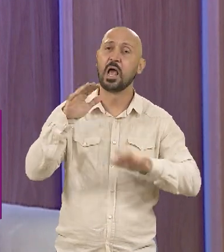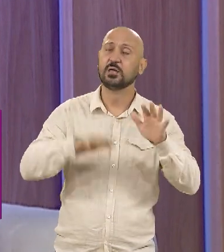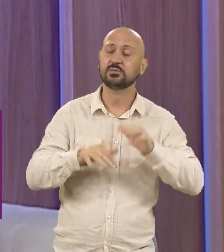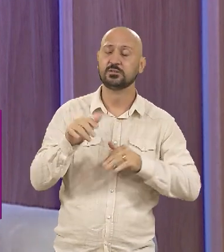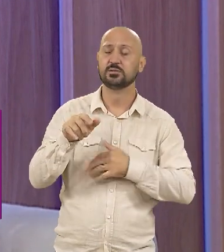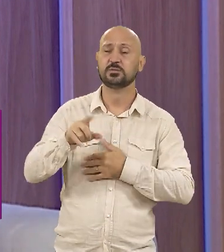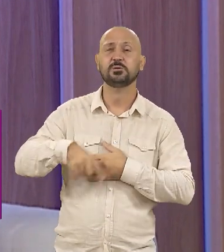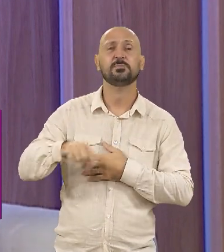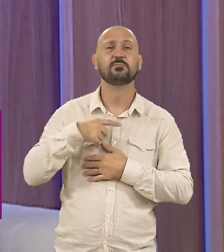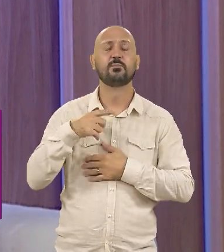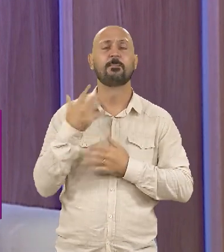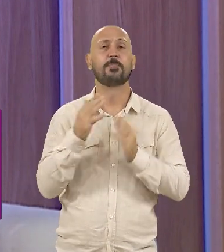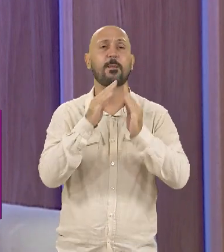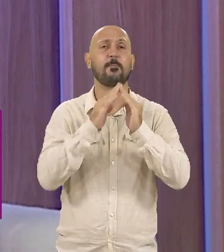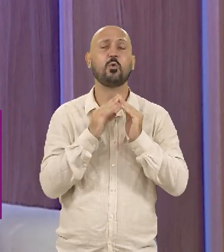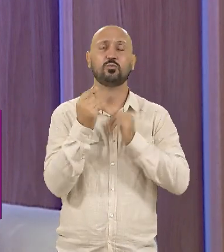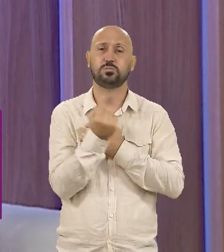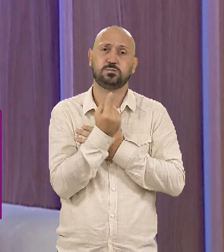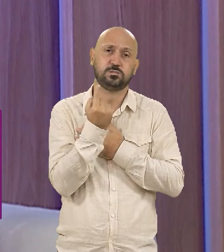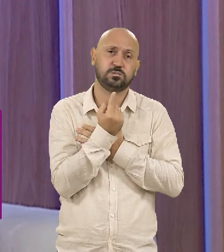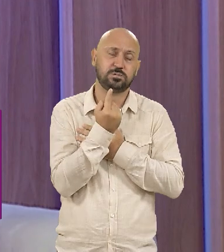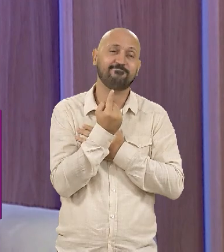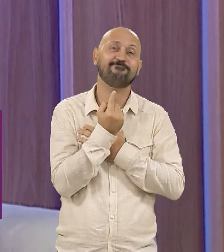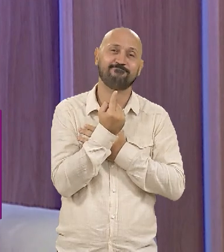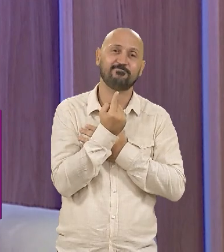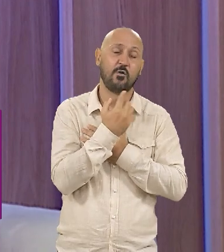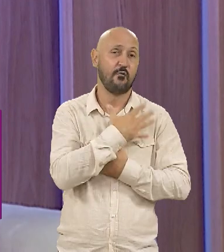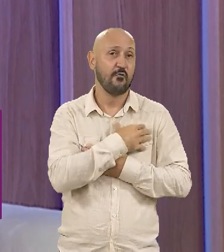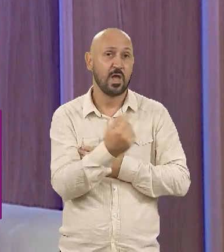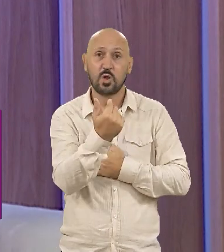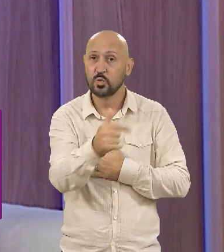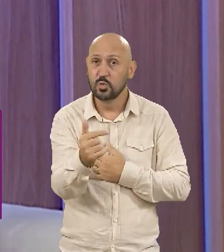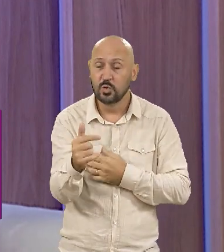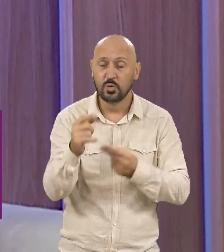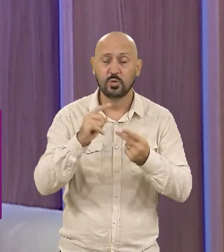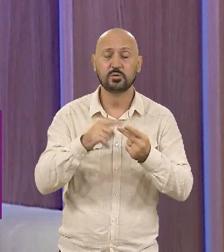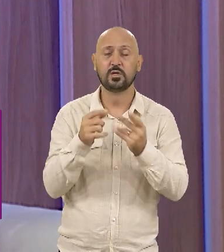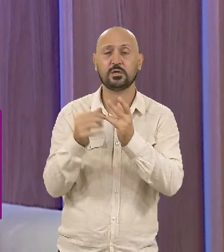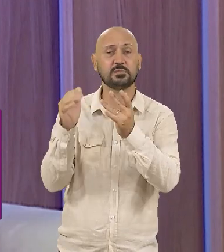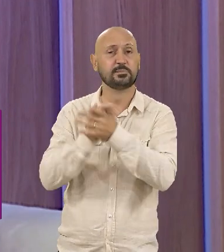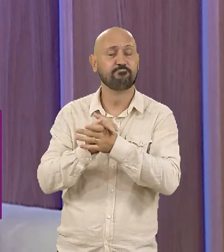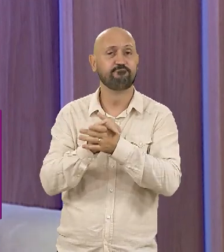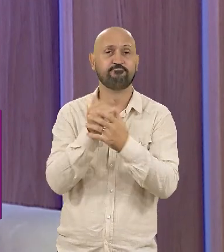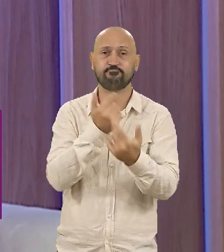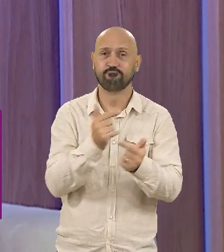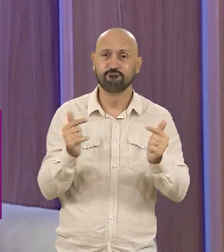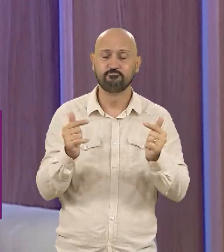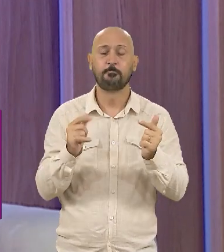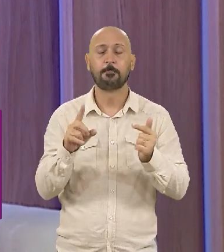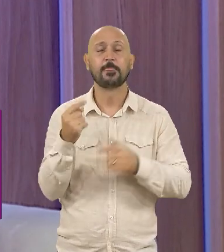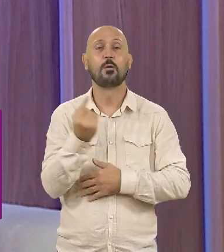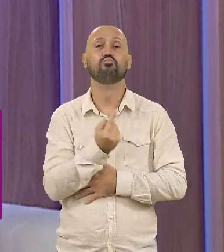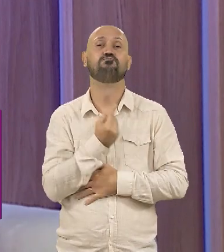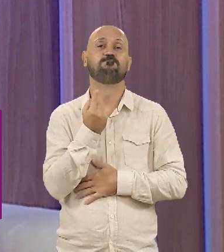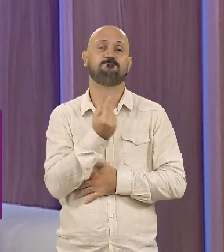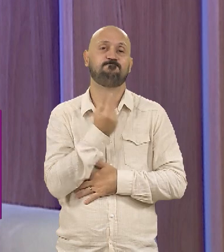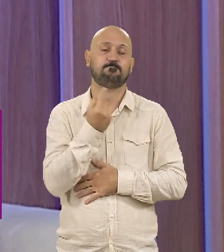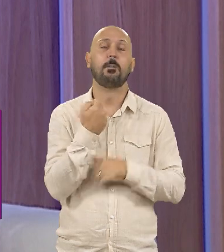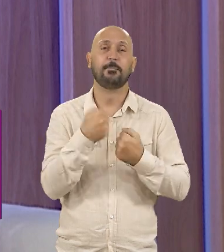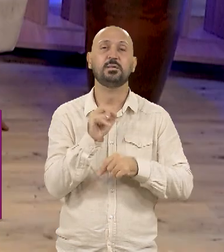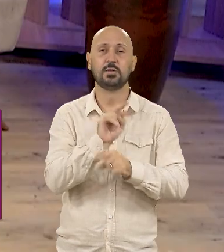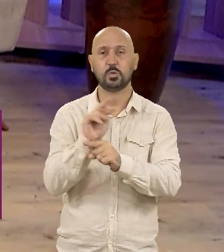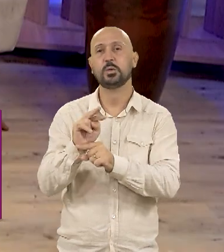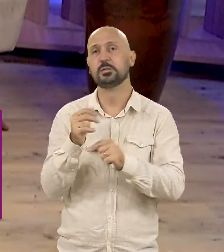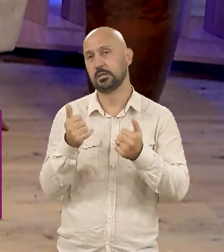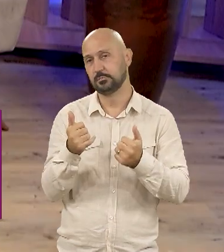que mora sozinha, que não tem filho, que não tem um esposo, né? Então essa solidão tem que ser cuidada,